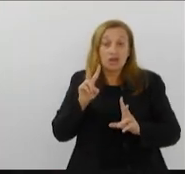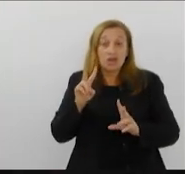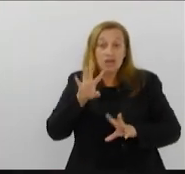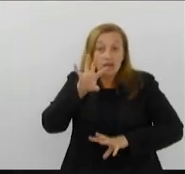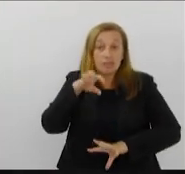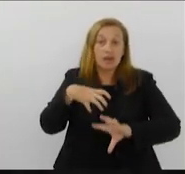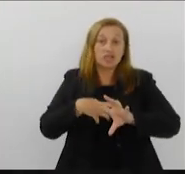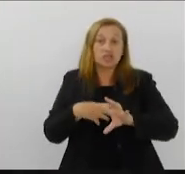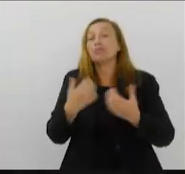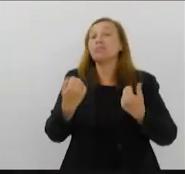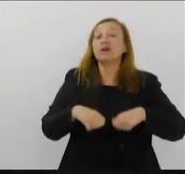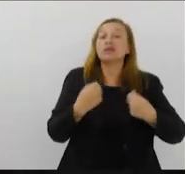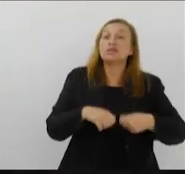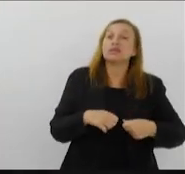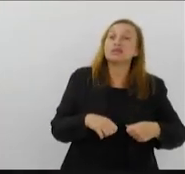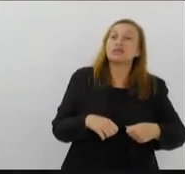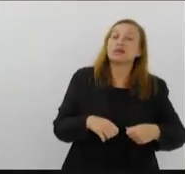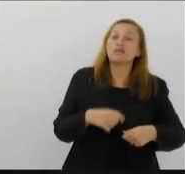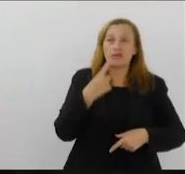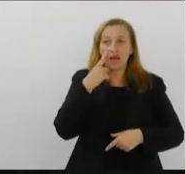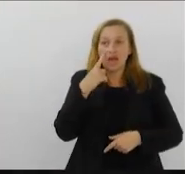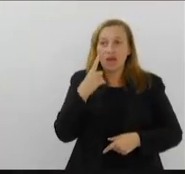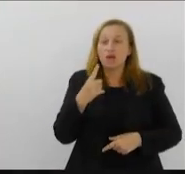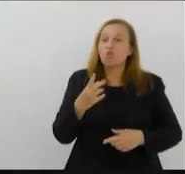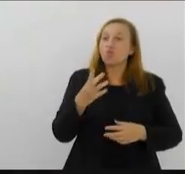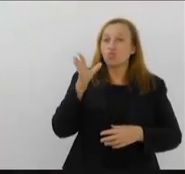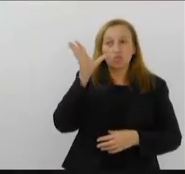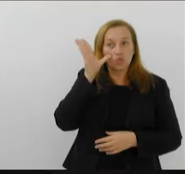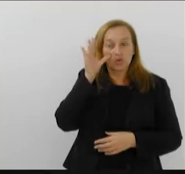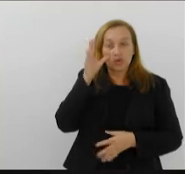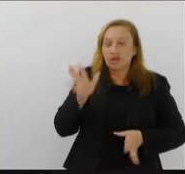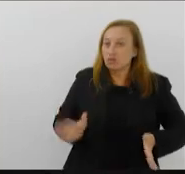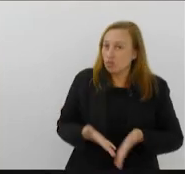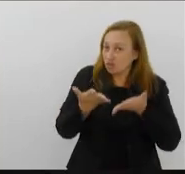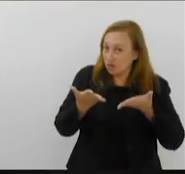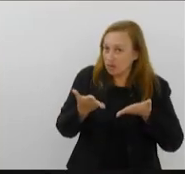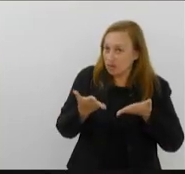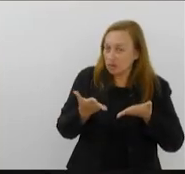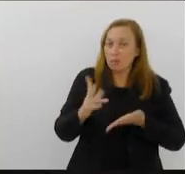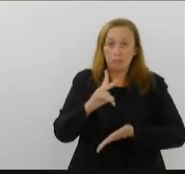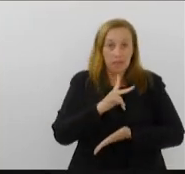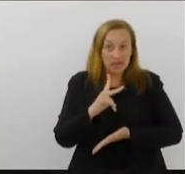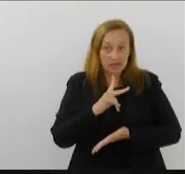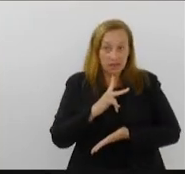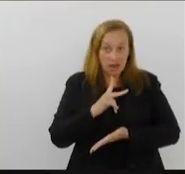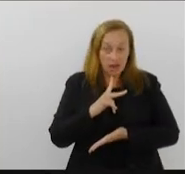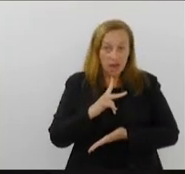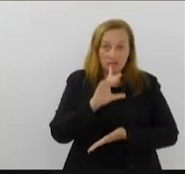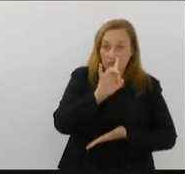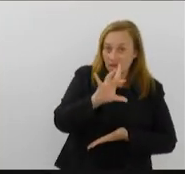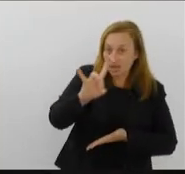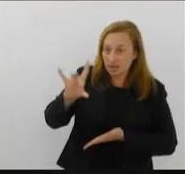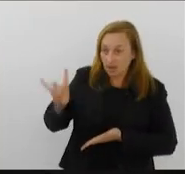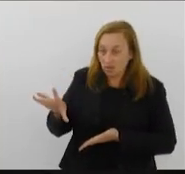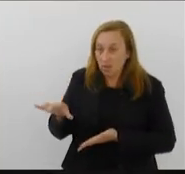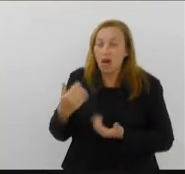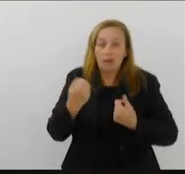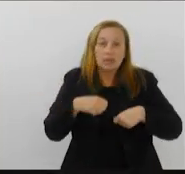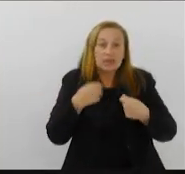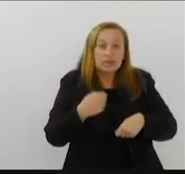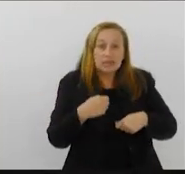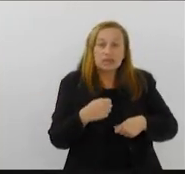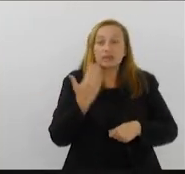indivíduo, a gente precisa considerar os interesses e as motivações particulares e individuais de cada um desses. A gente